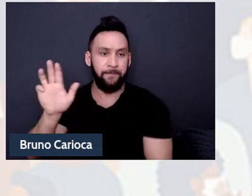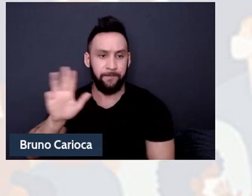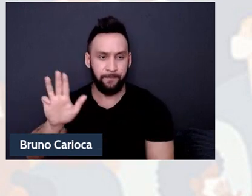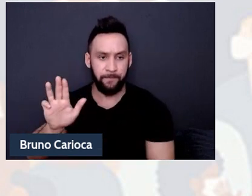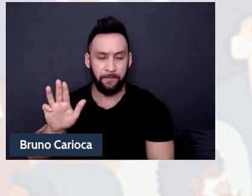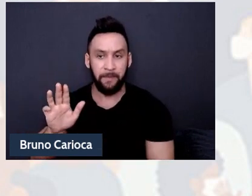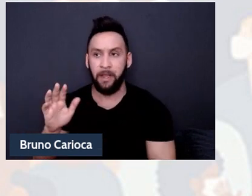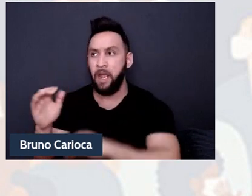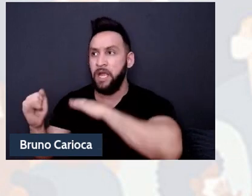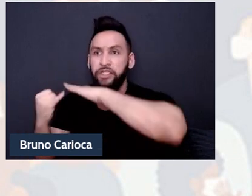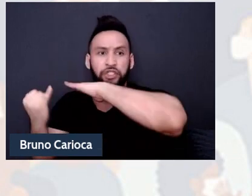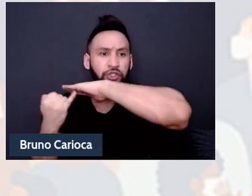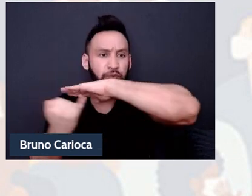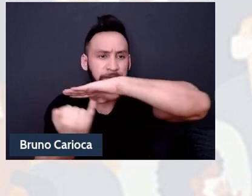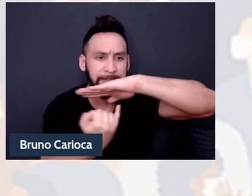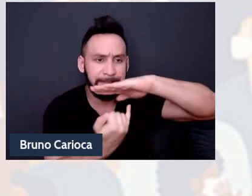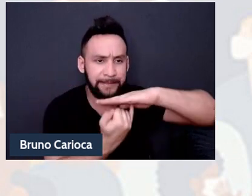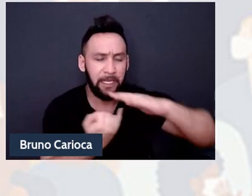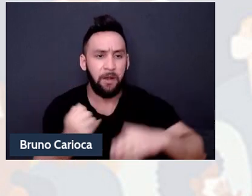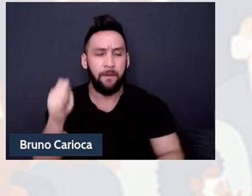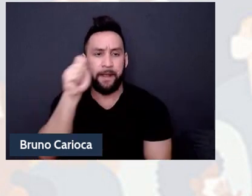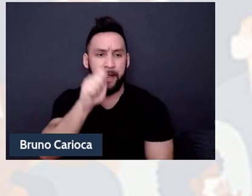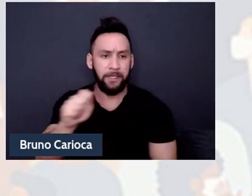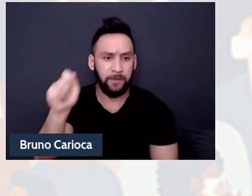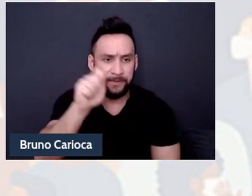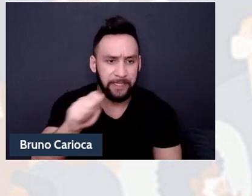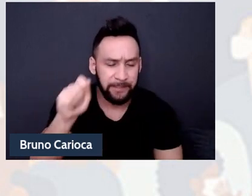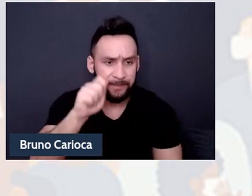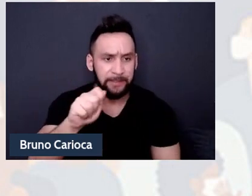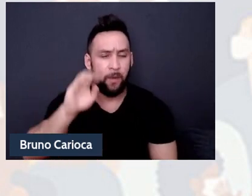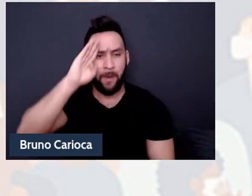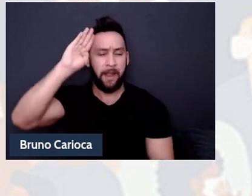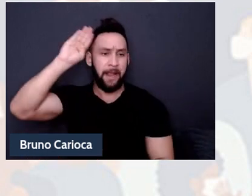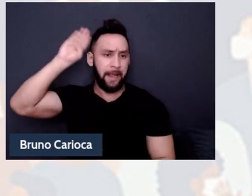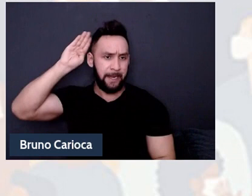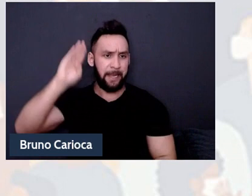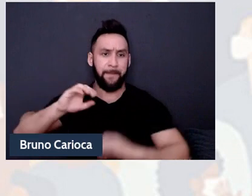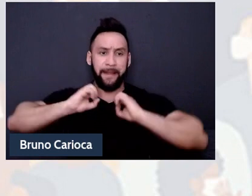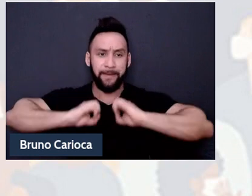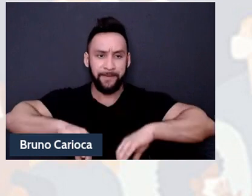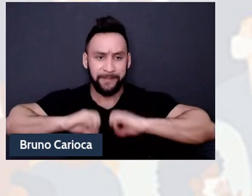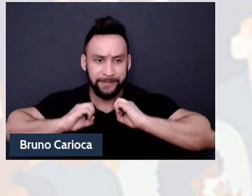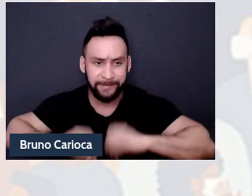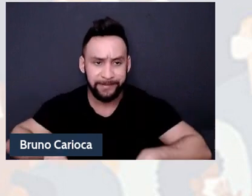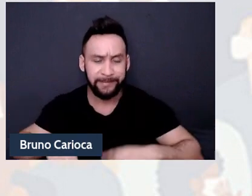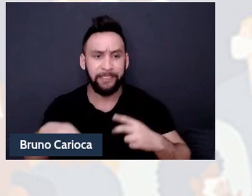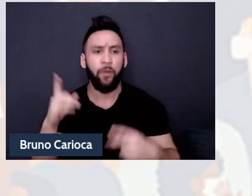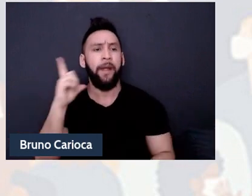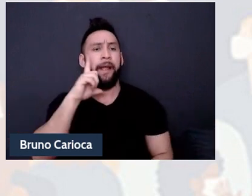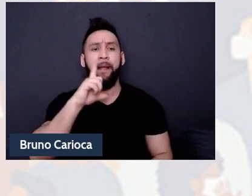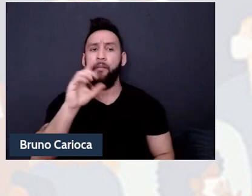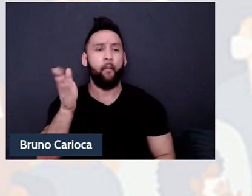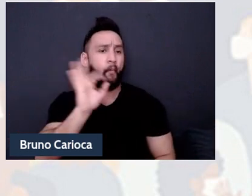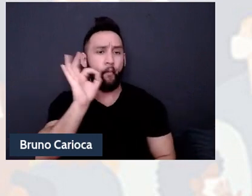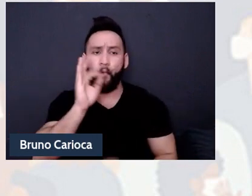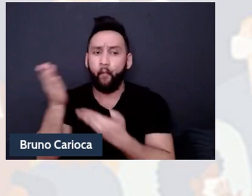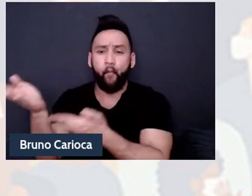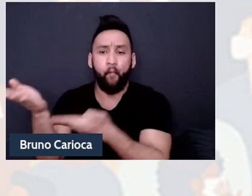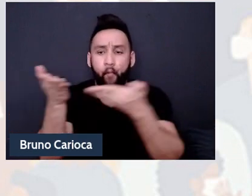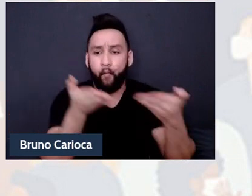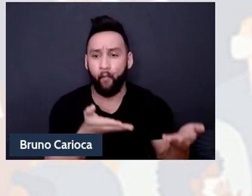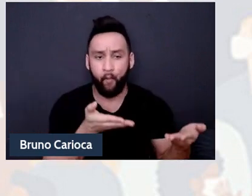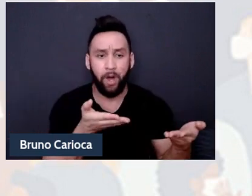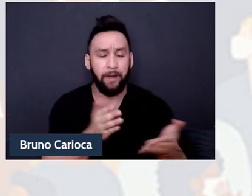científica, acadêmica, da área de educação ou de ensino foi convidada. Quem é que foi convidado? Foram